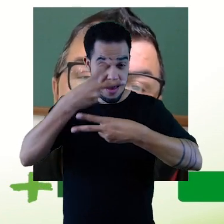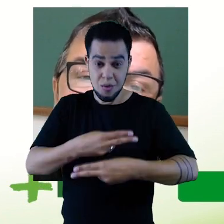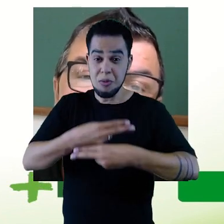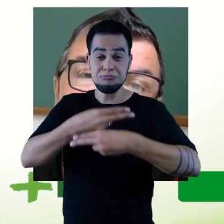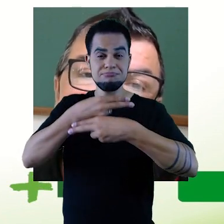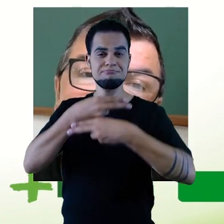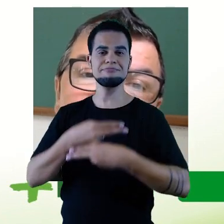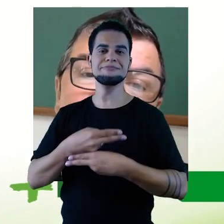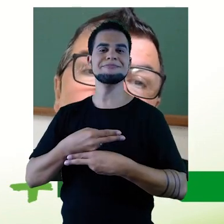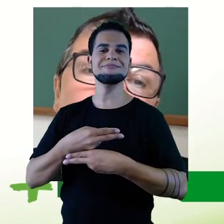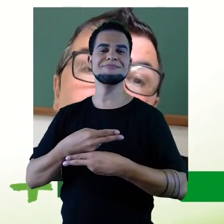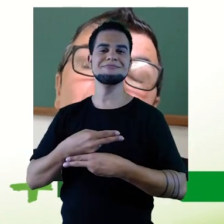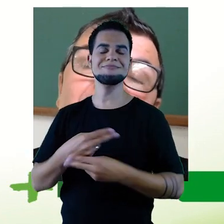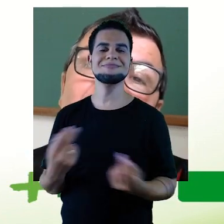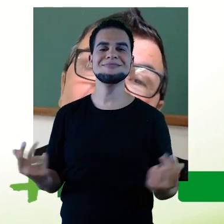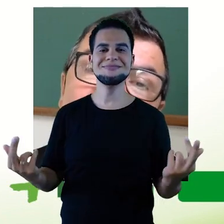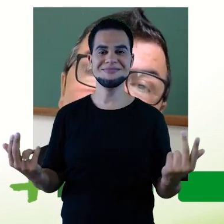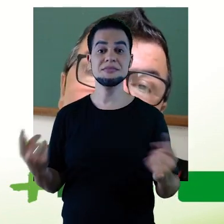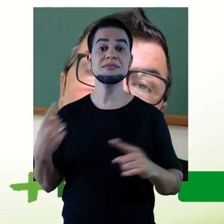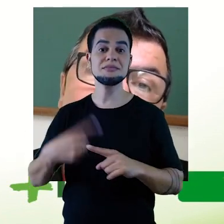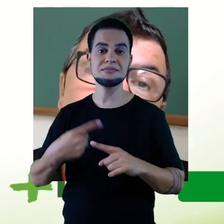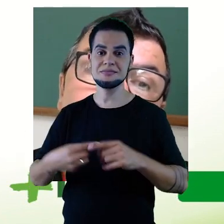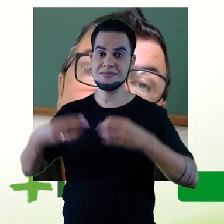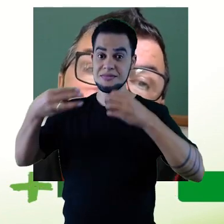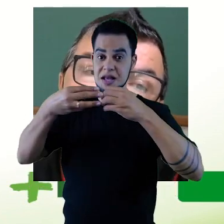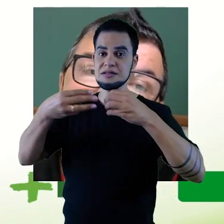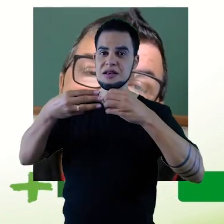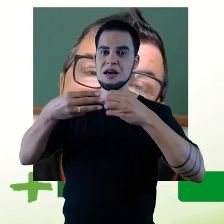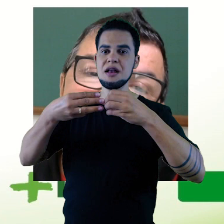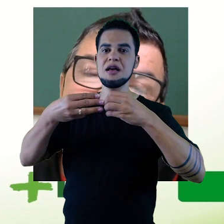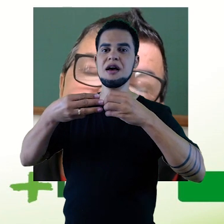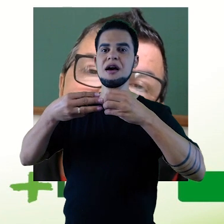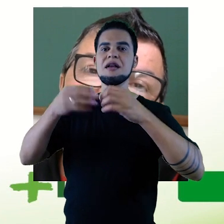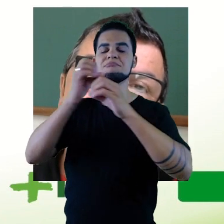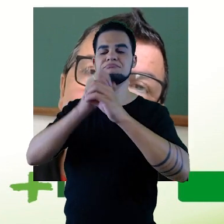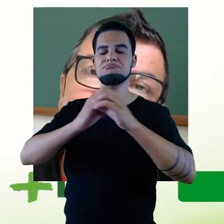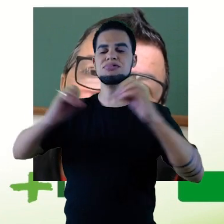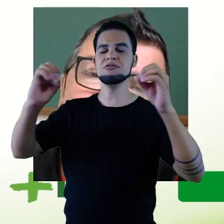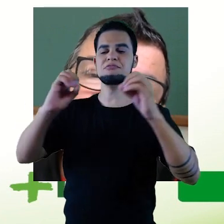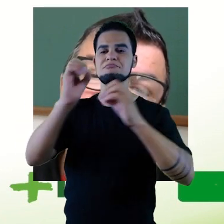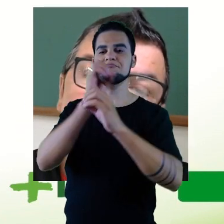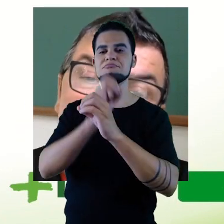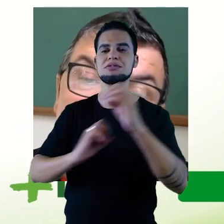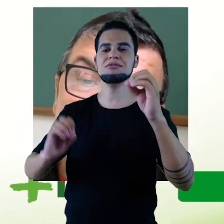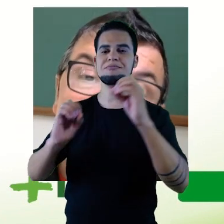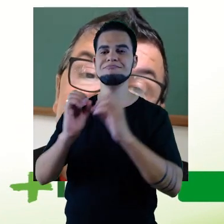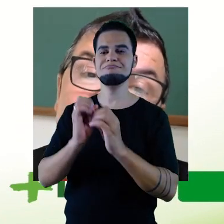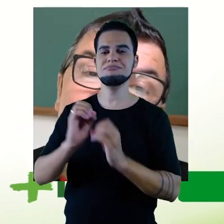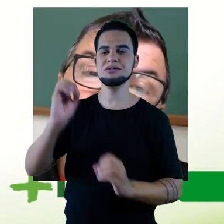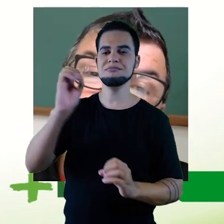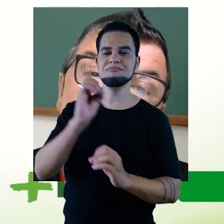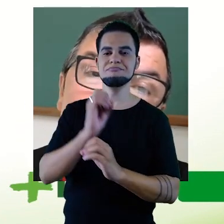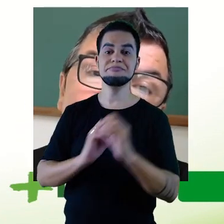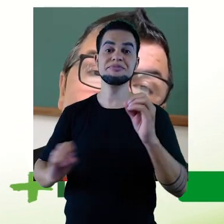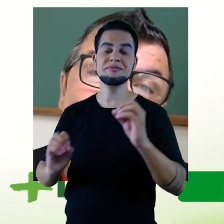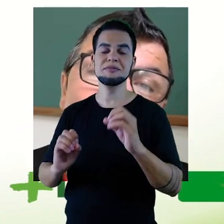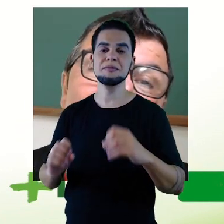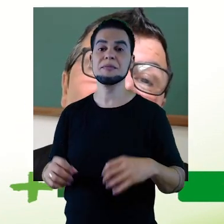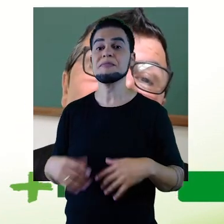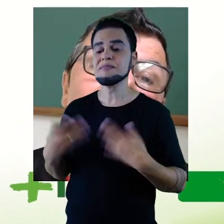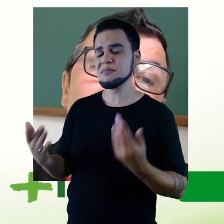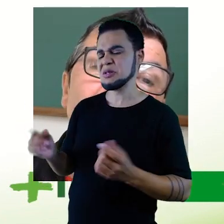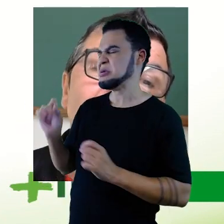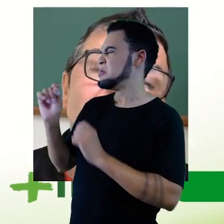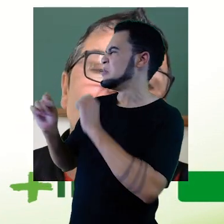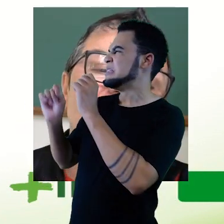tá bom? Porque a célula, ela replica o material genético dela, gente. Aí eu quero te mostrar, você fala, mas o que